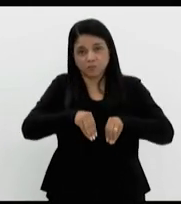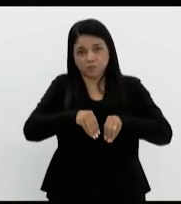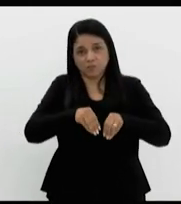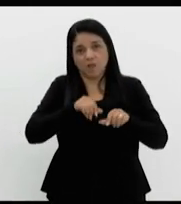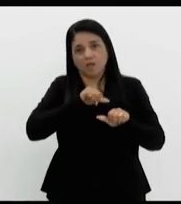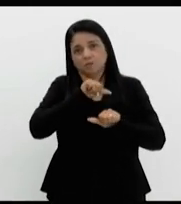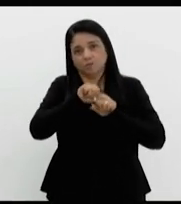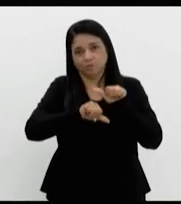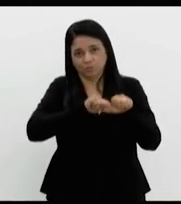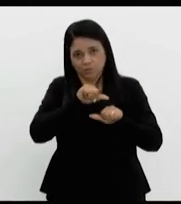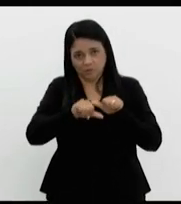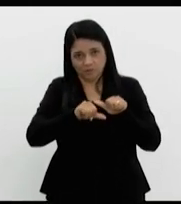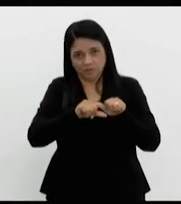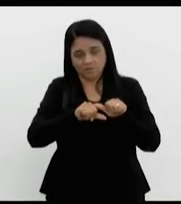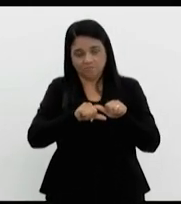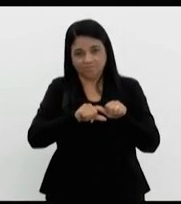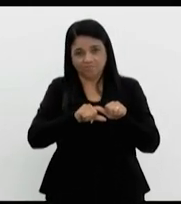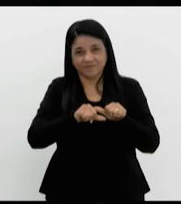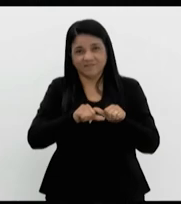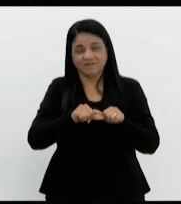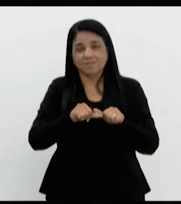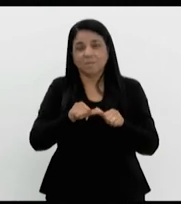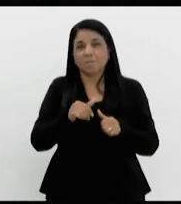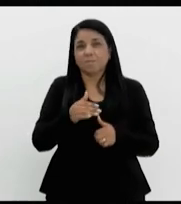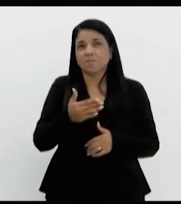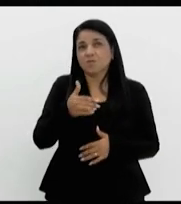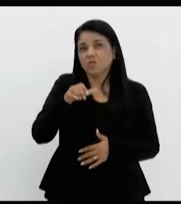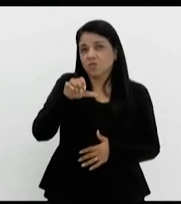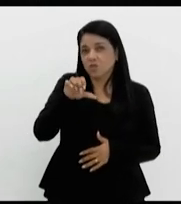mudança. Queria falar que são cerca de